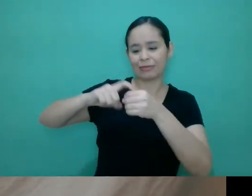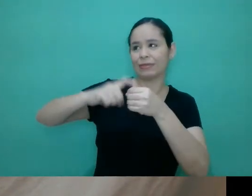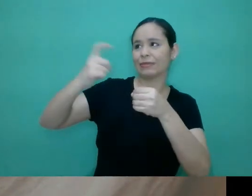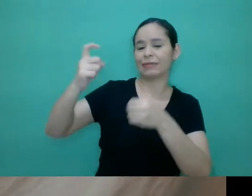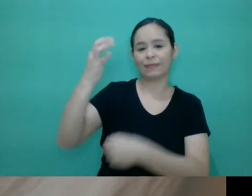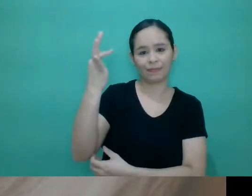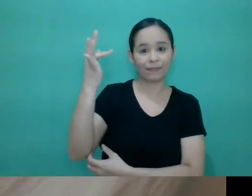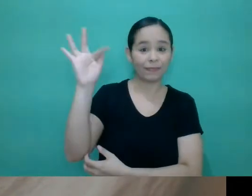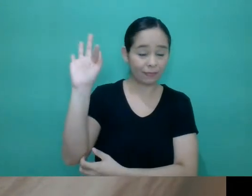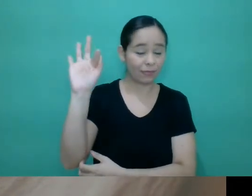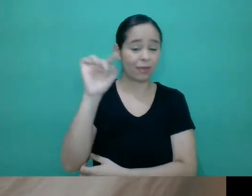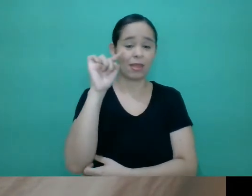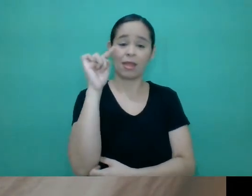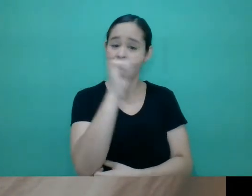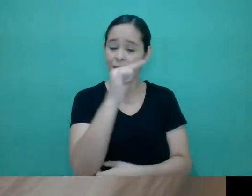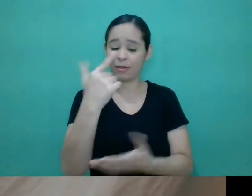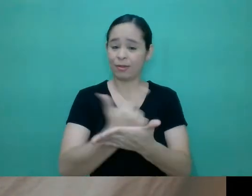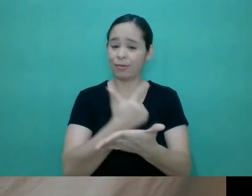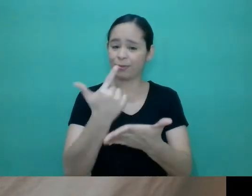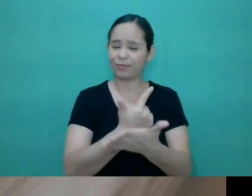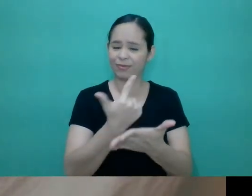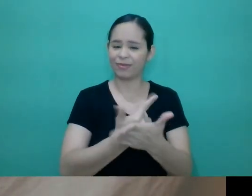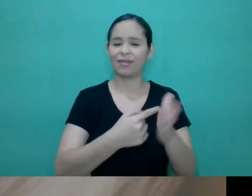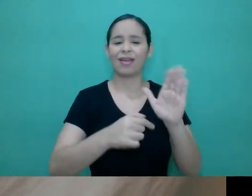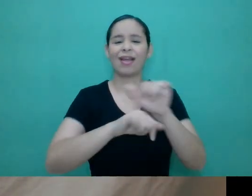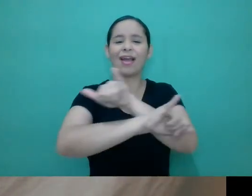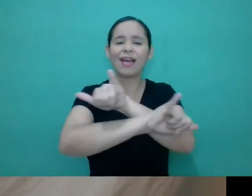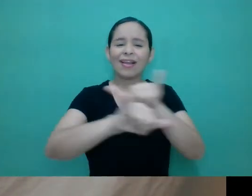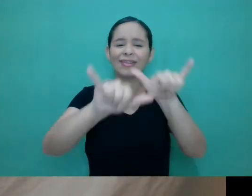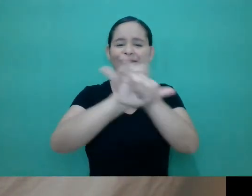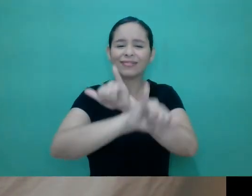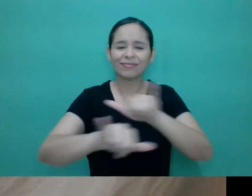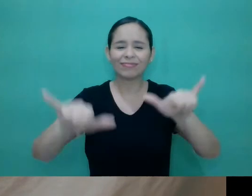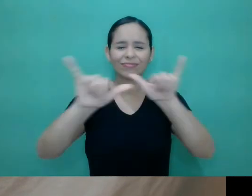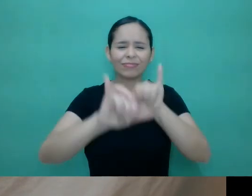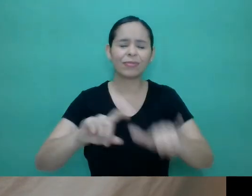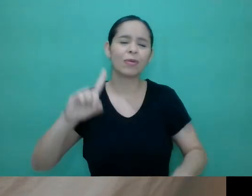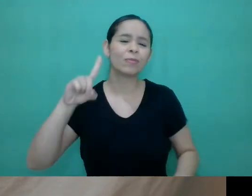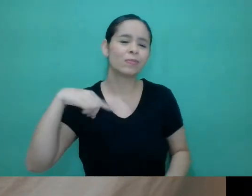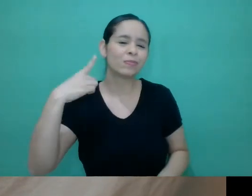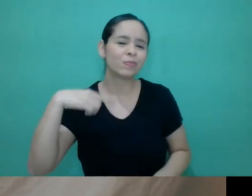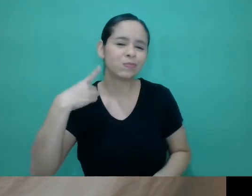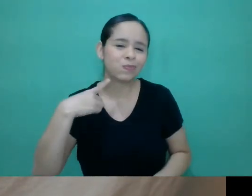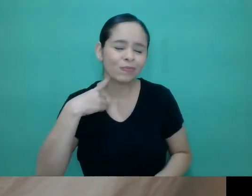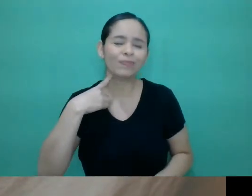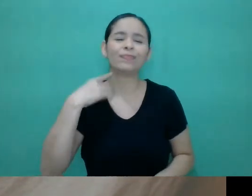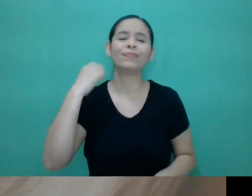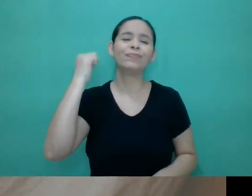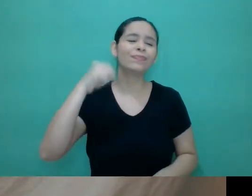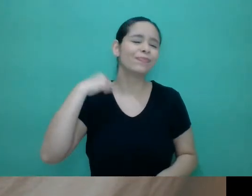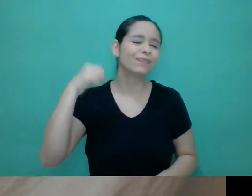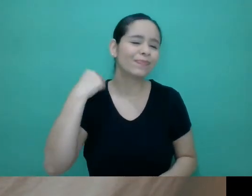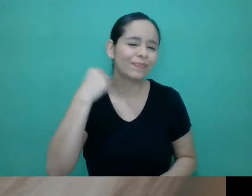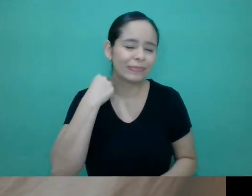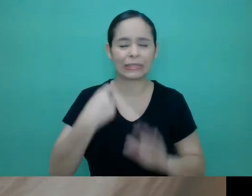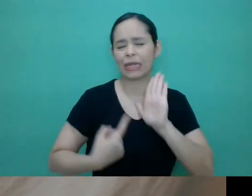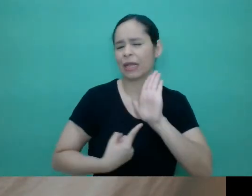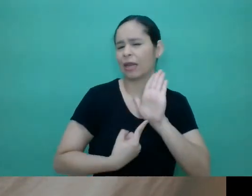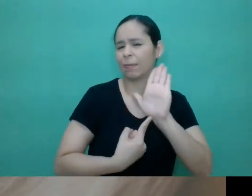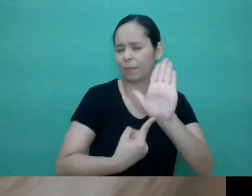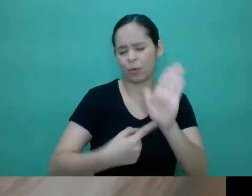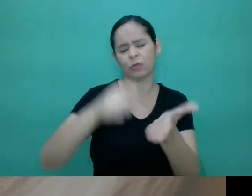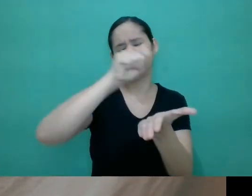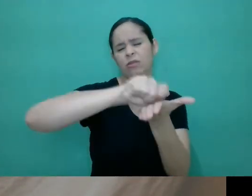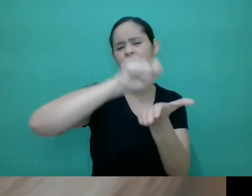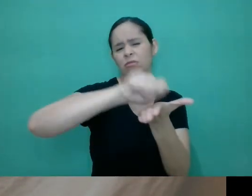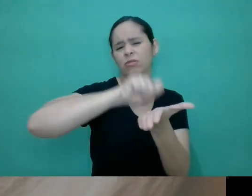isso para a Câmara dos Deputados, para o Senado, né? E vai